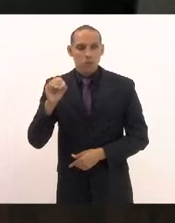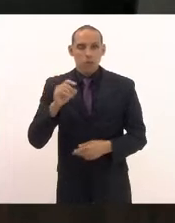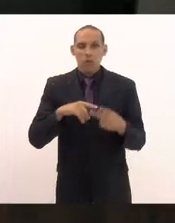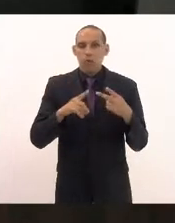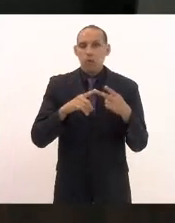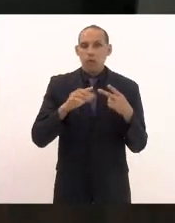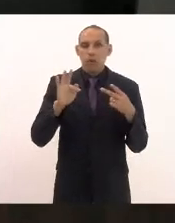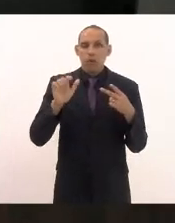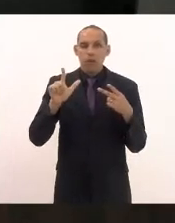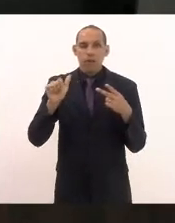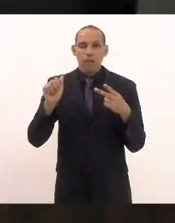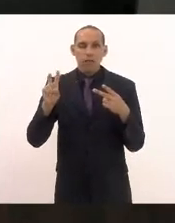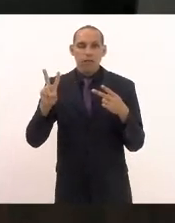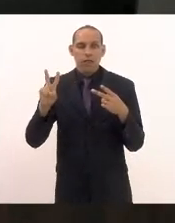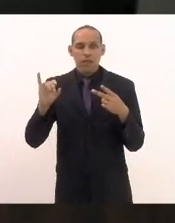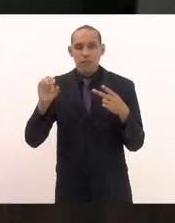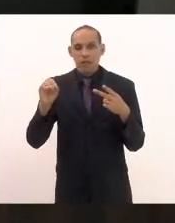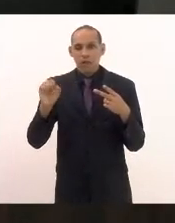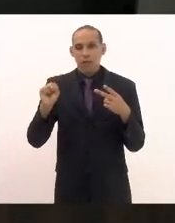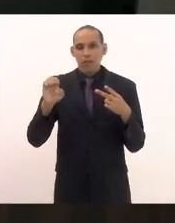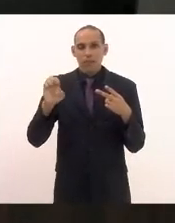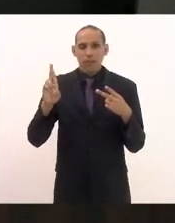Deputado Flávio Serafim.